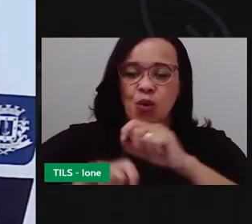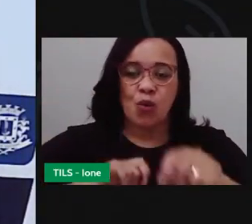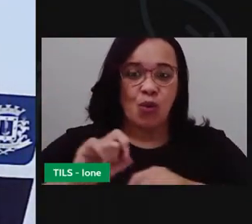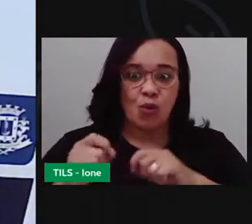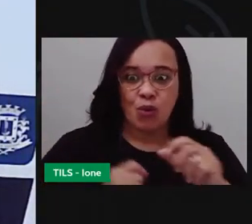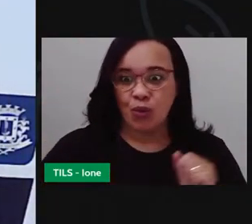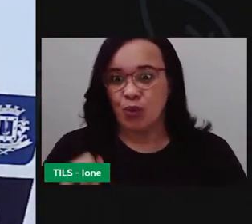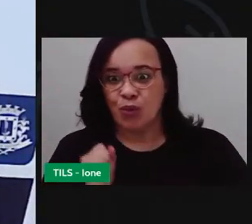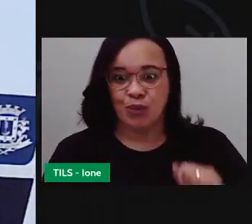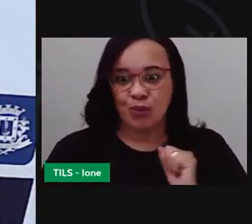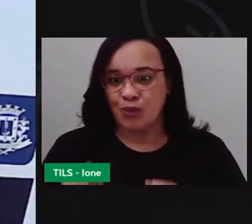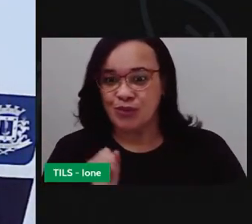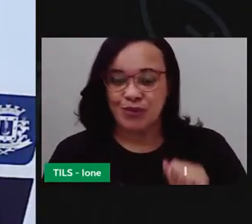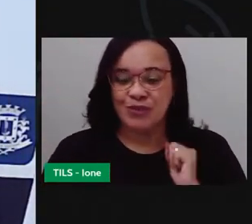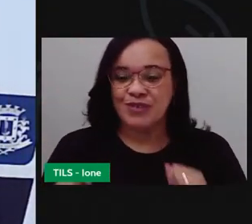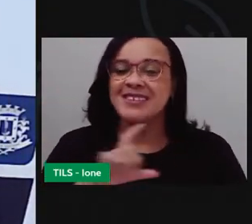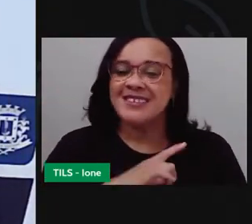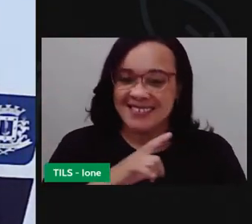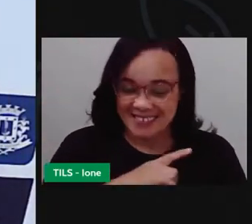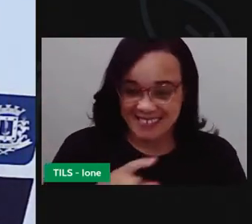alvoroço.